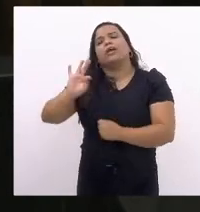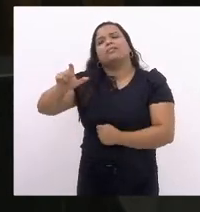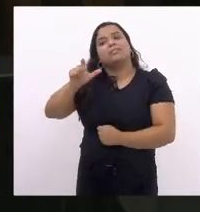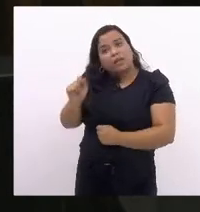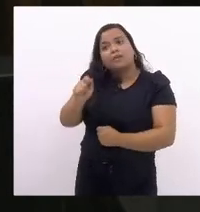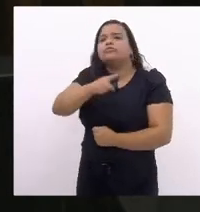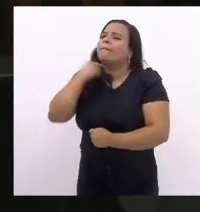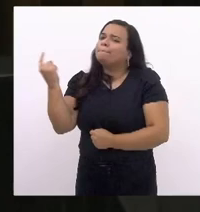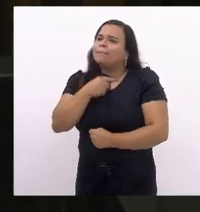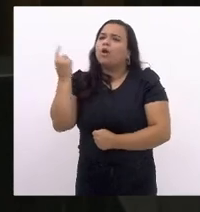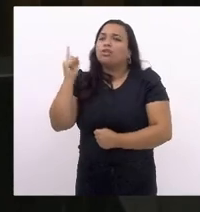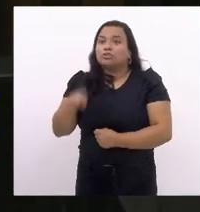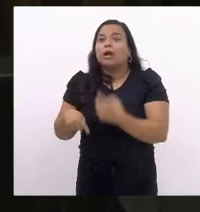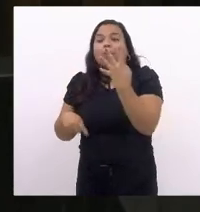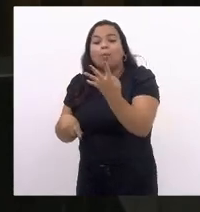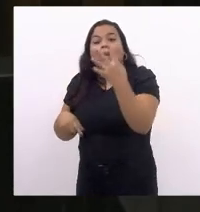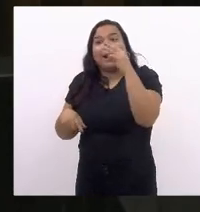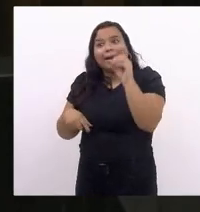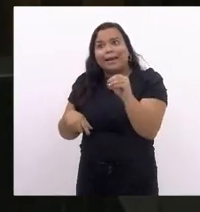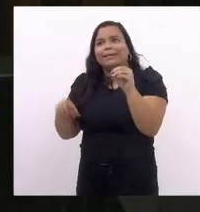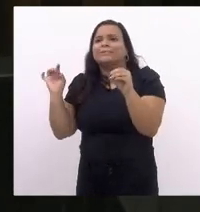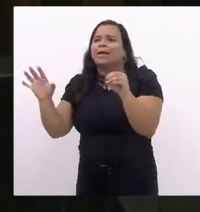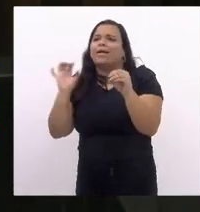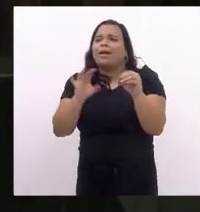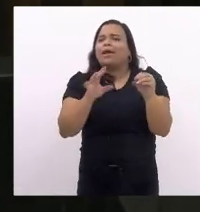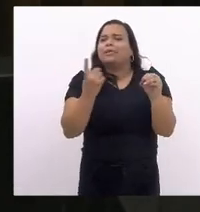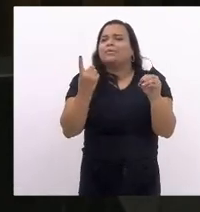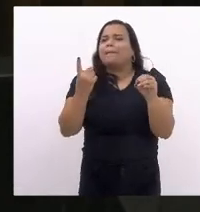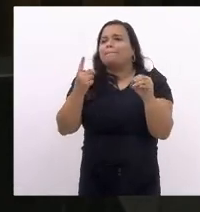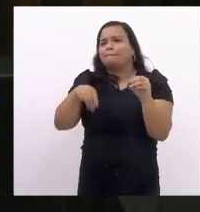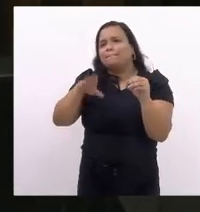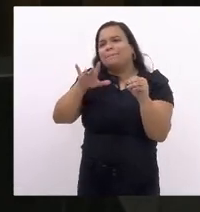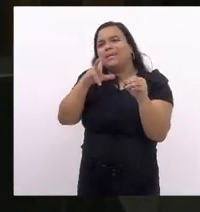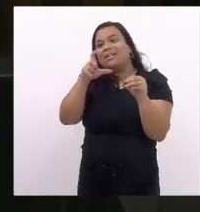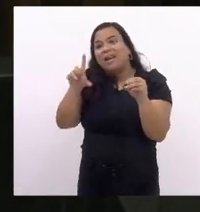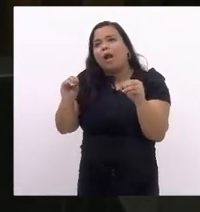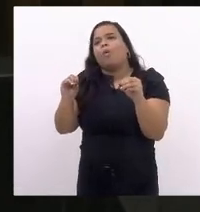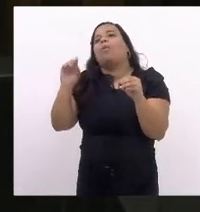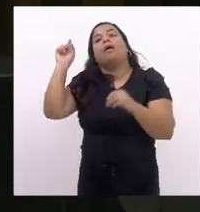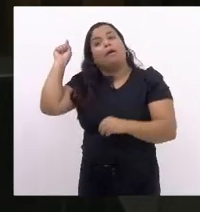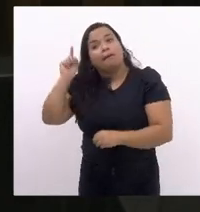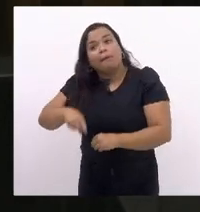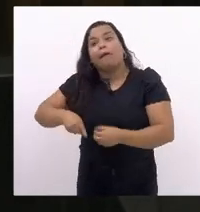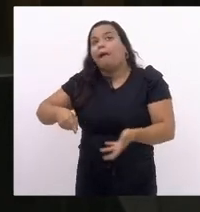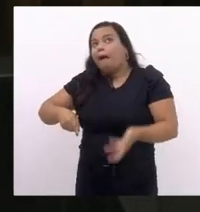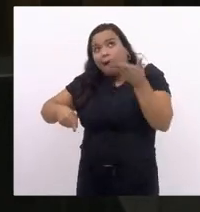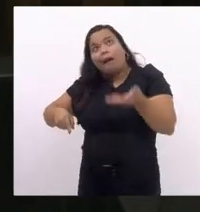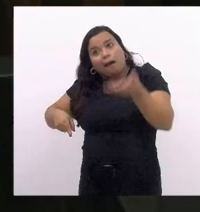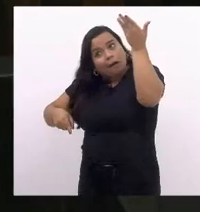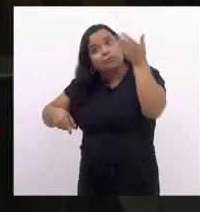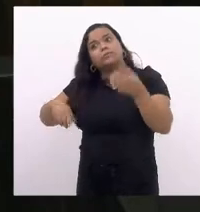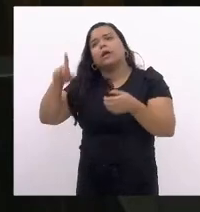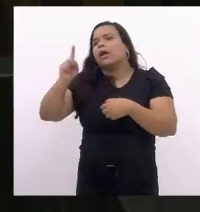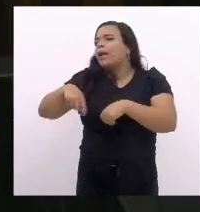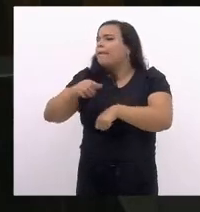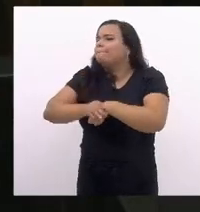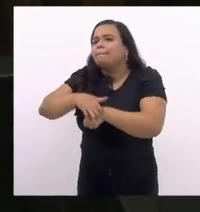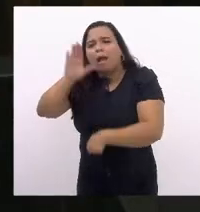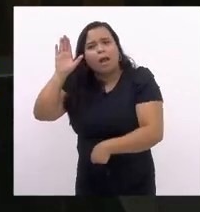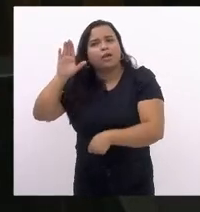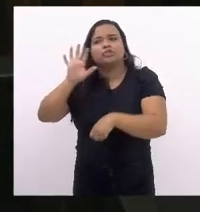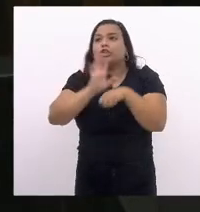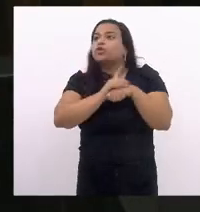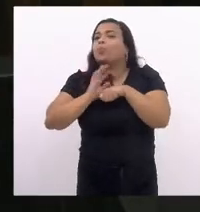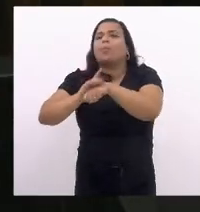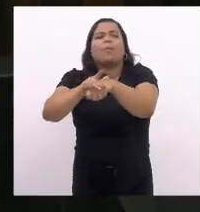40 mortes por 1 milhão. Isso é uma taxa de mortalidade altíssima. mais alta do que todas as doenças